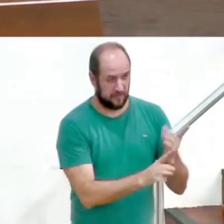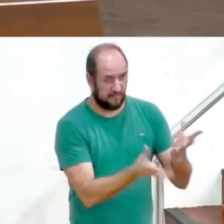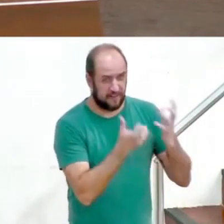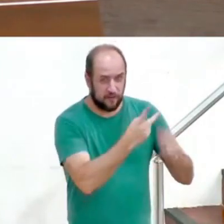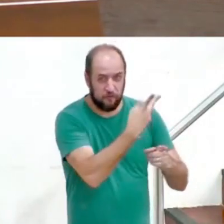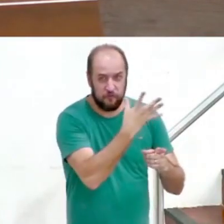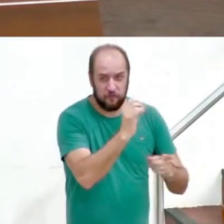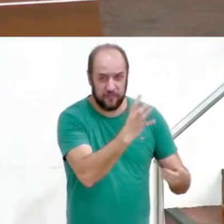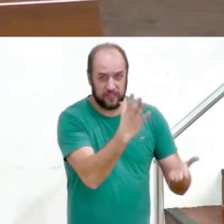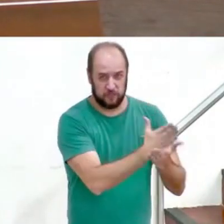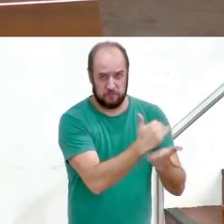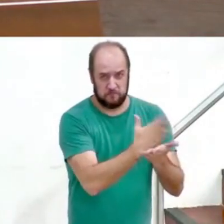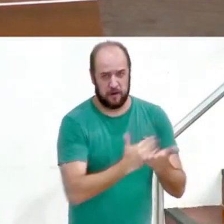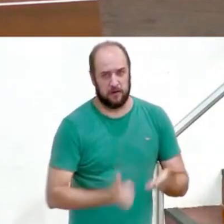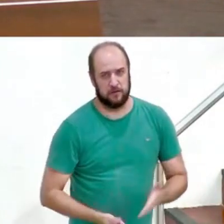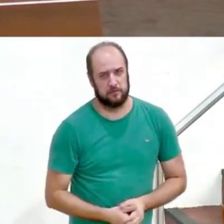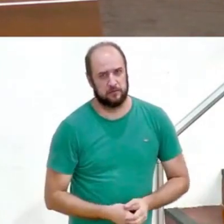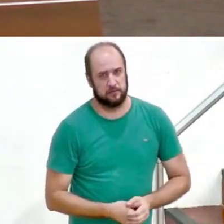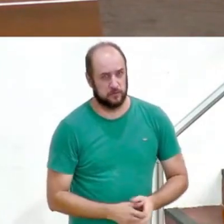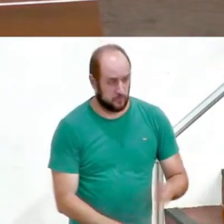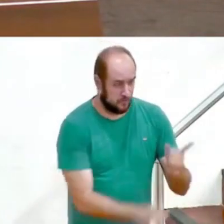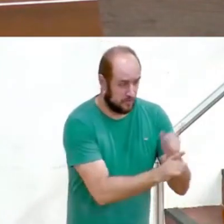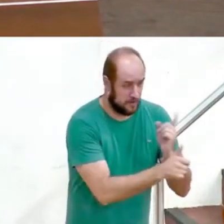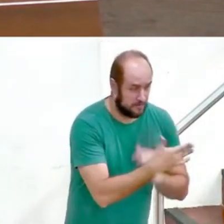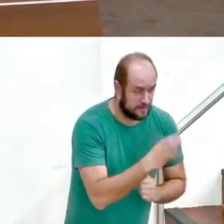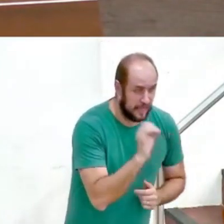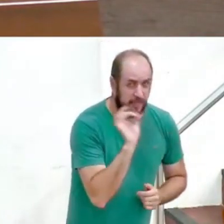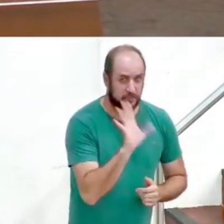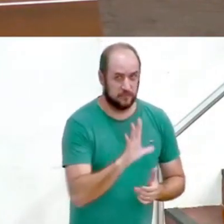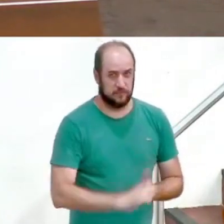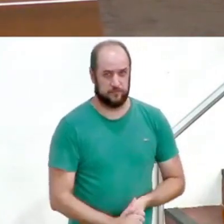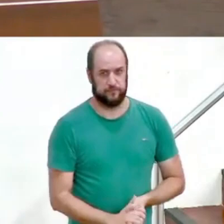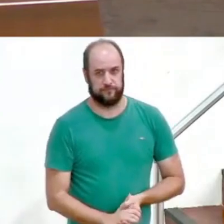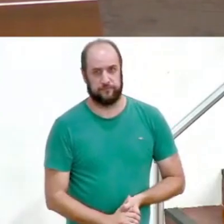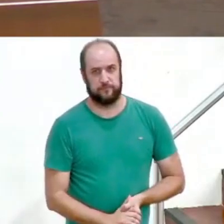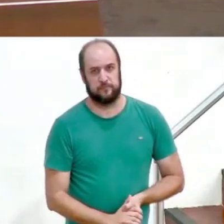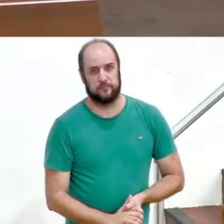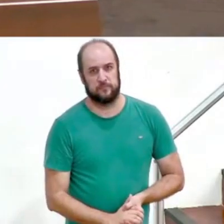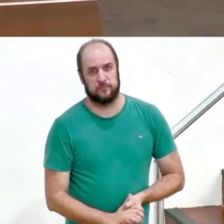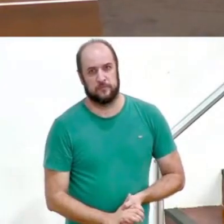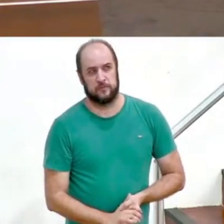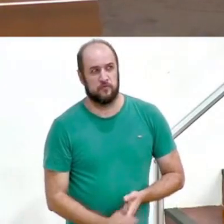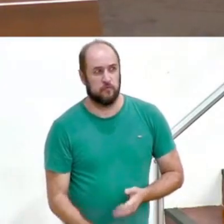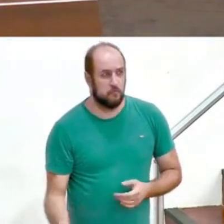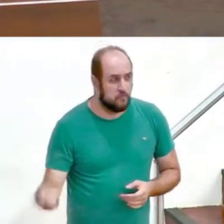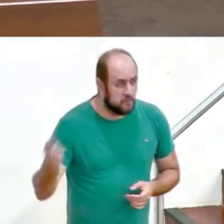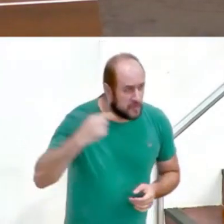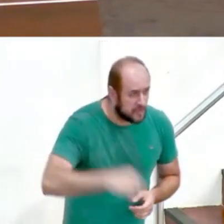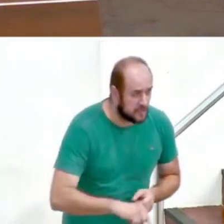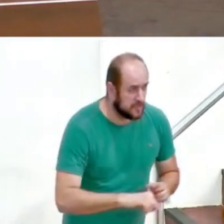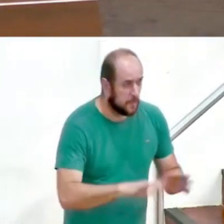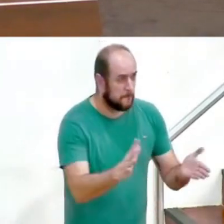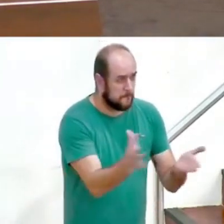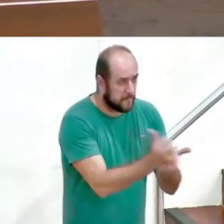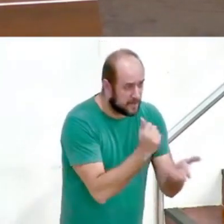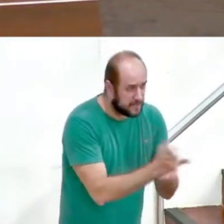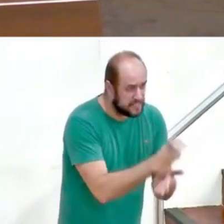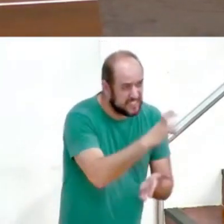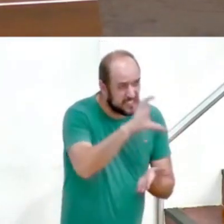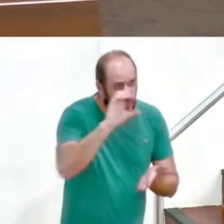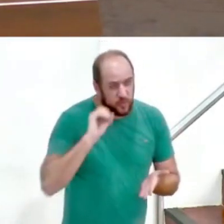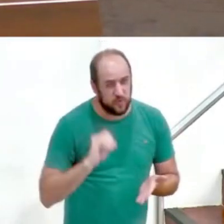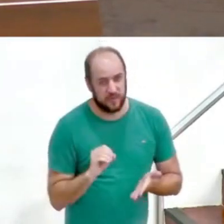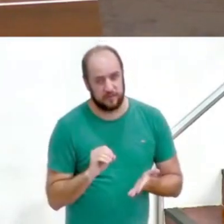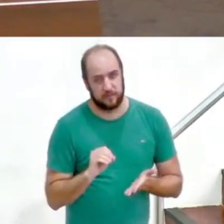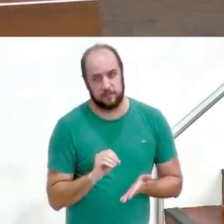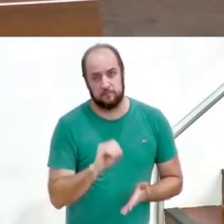medidas. E havia somente 10. Vinha ao lagar para tirar 50 medidas,